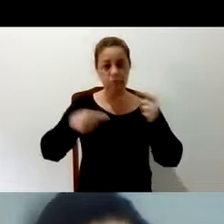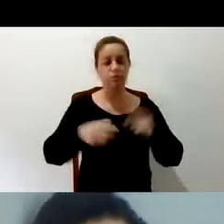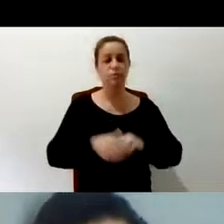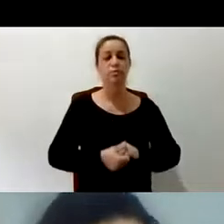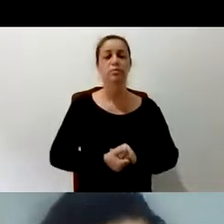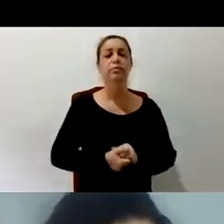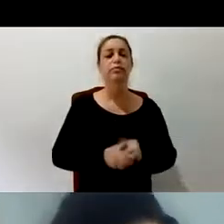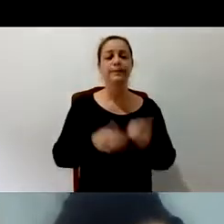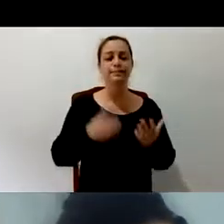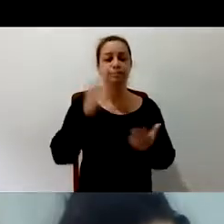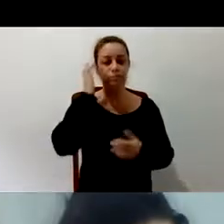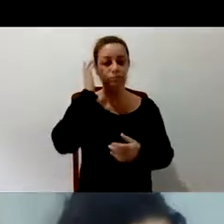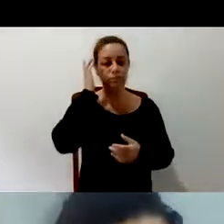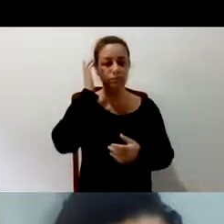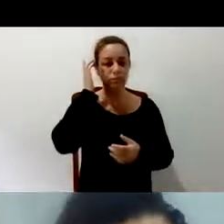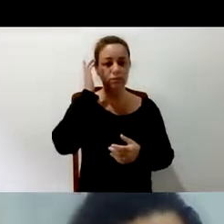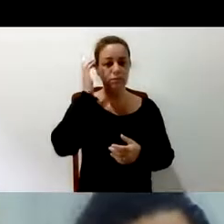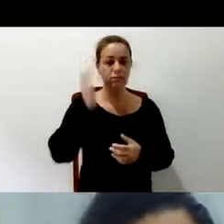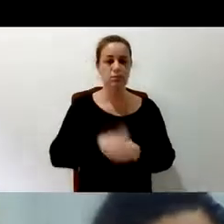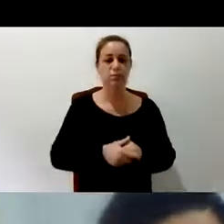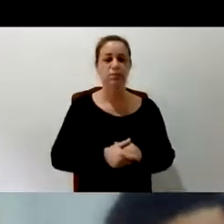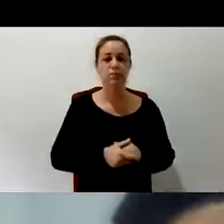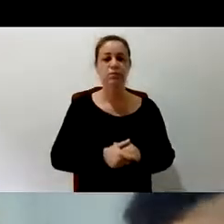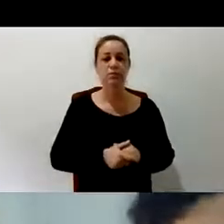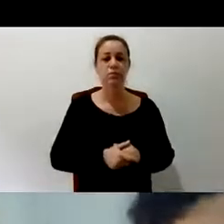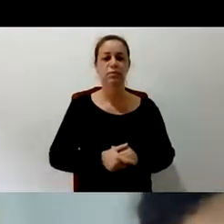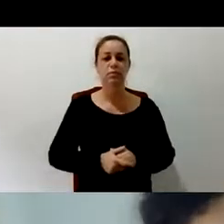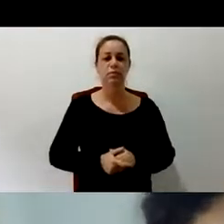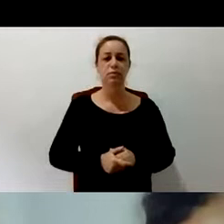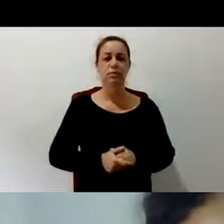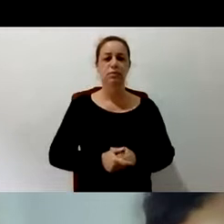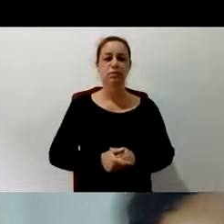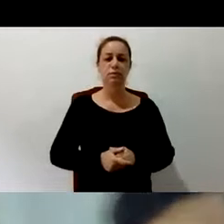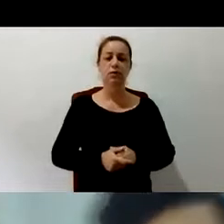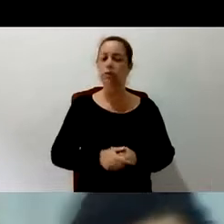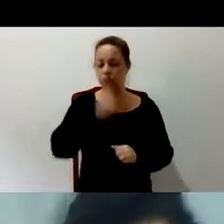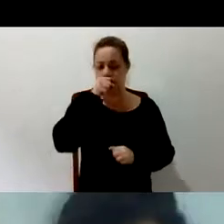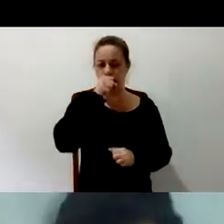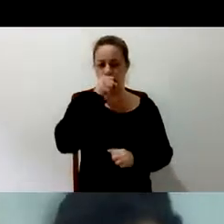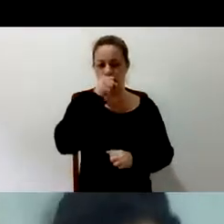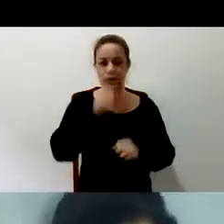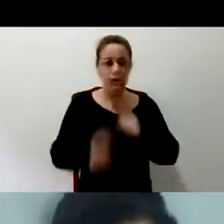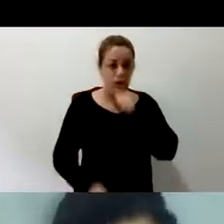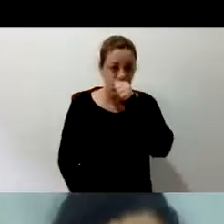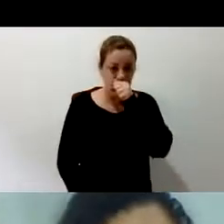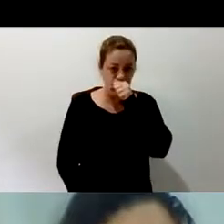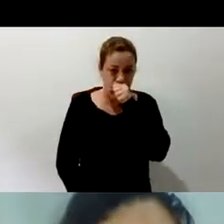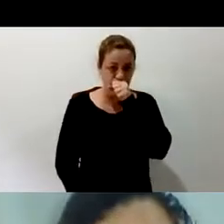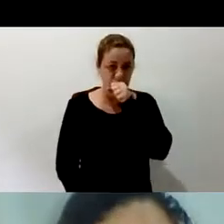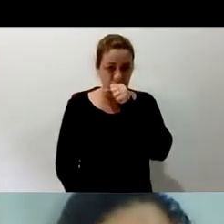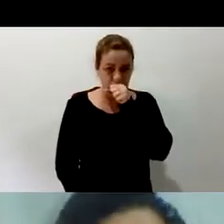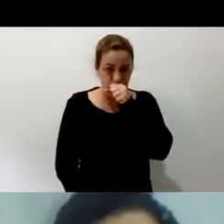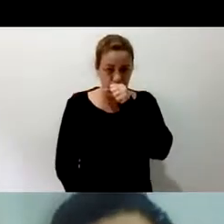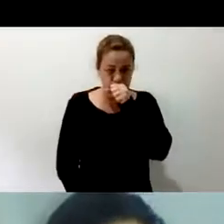Então, eu... Antônio, eu não sei se eu consegui abrir minha câmera aqui. Abriu, estou te vendo. Está me